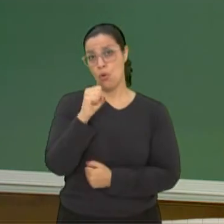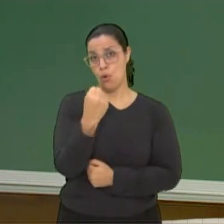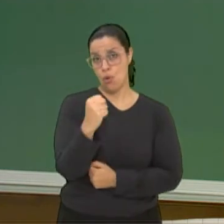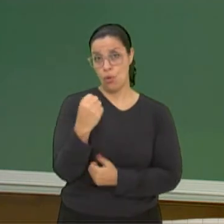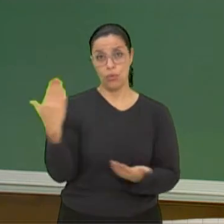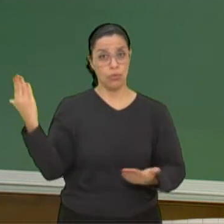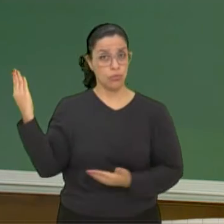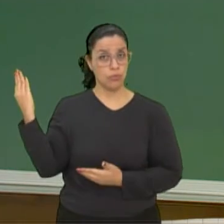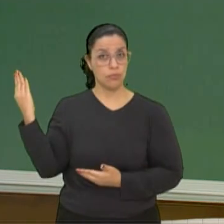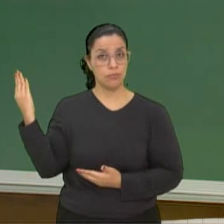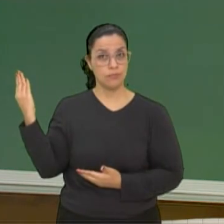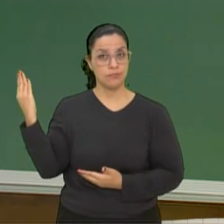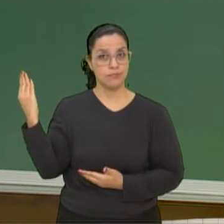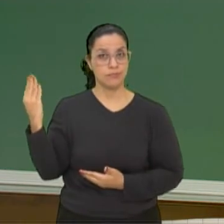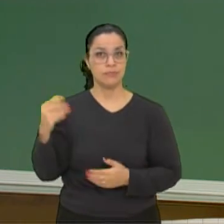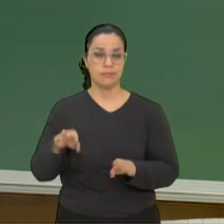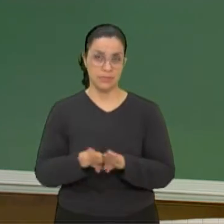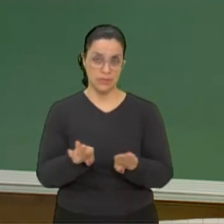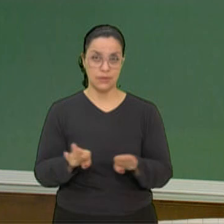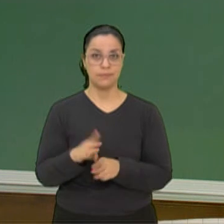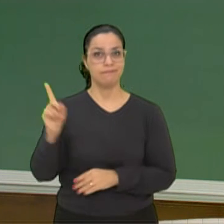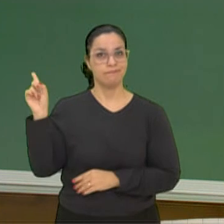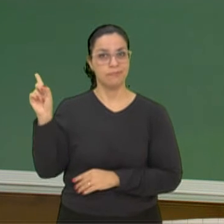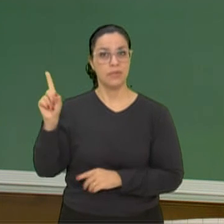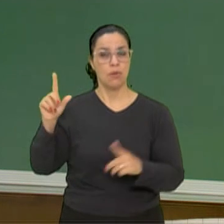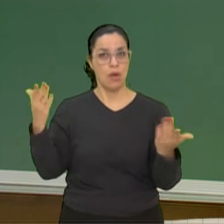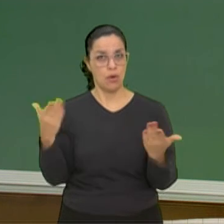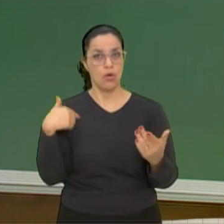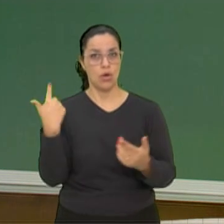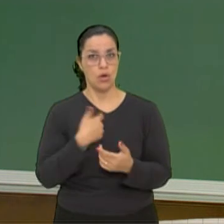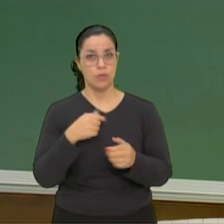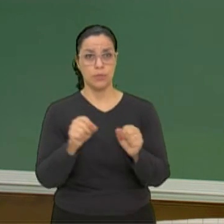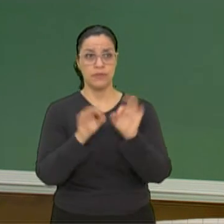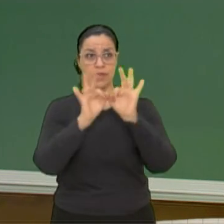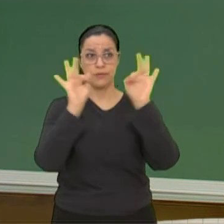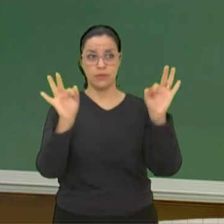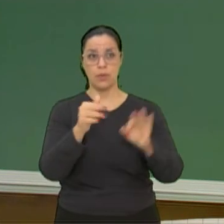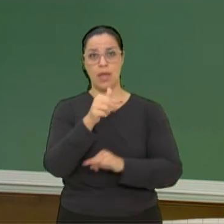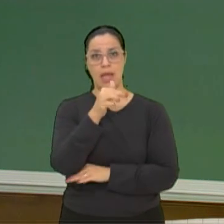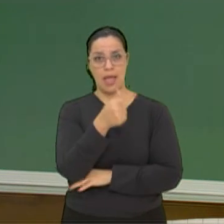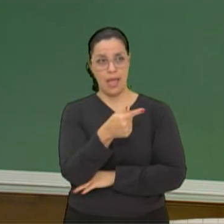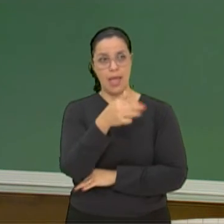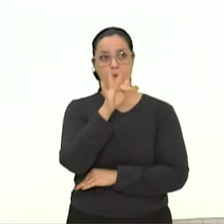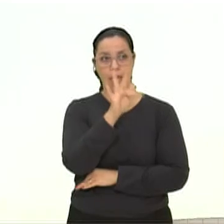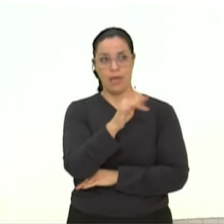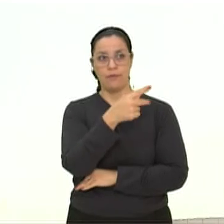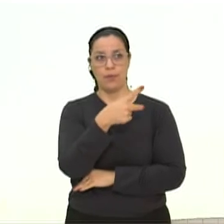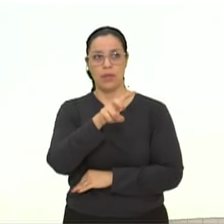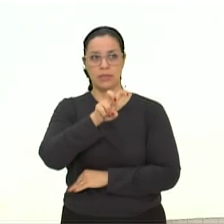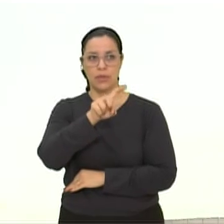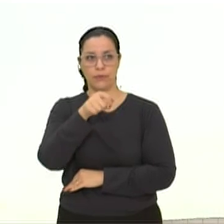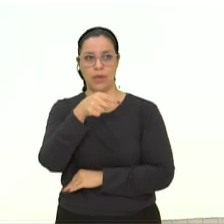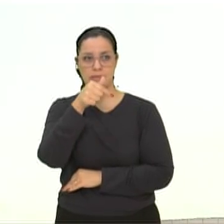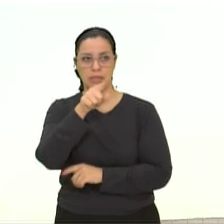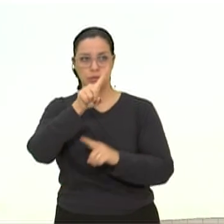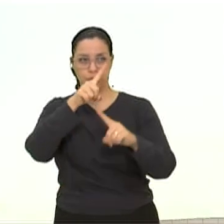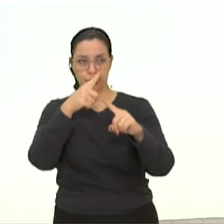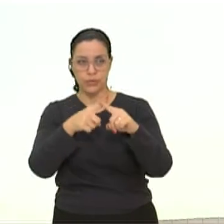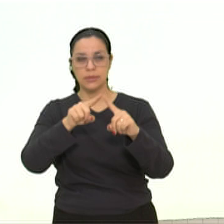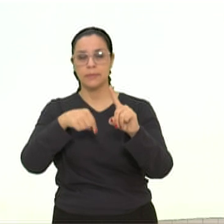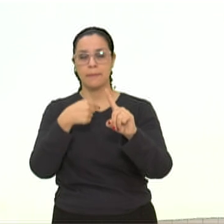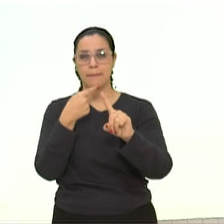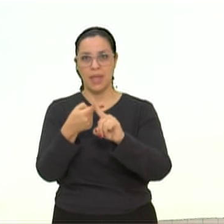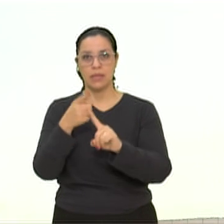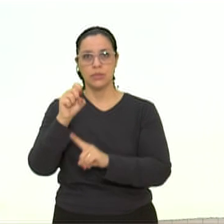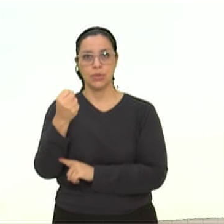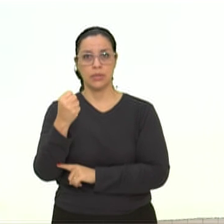ou o f de x por 8? Obviamente é o x, né? Então, por essa interpretação, a gente vai pegar aí e substituir o x por 8. Substituo